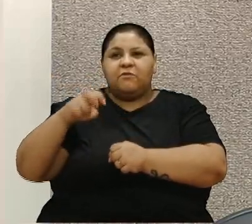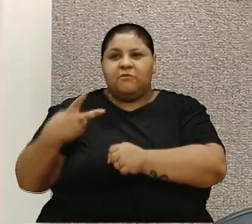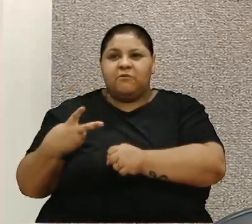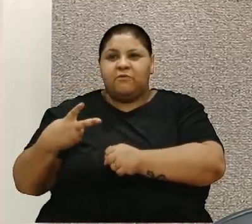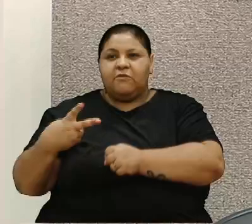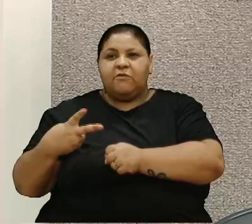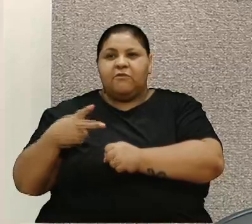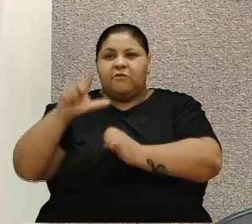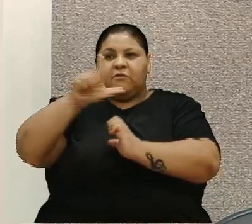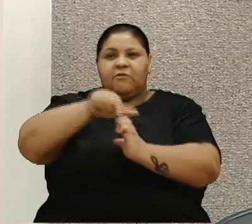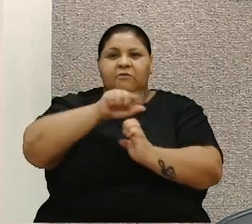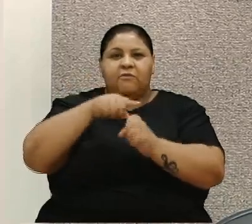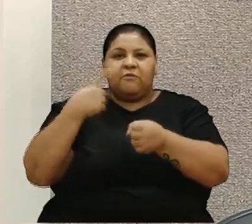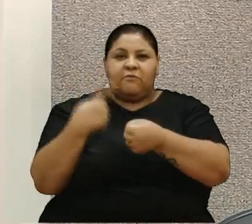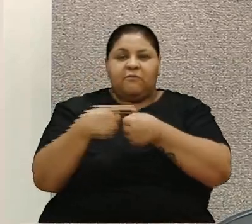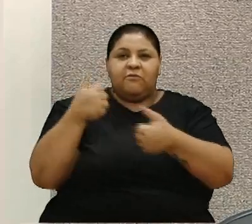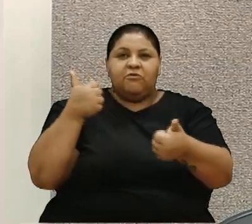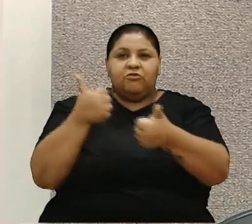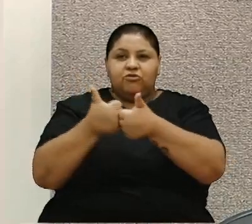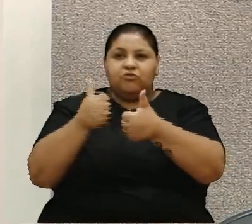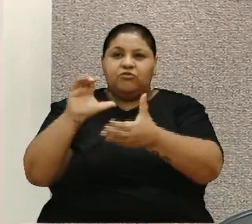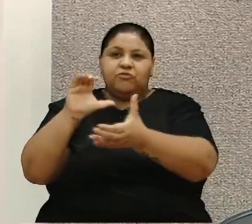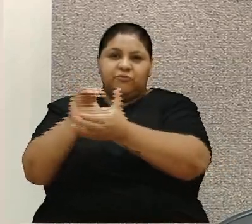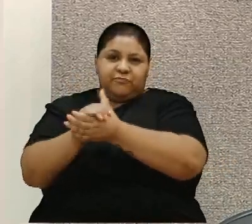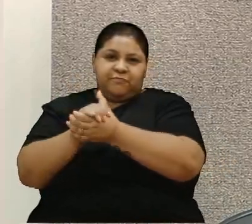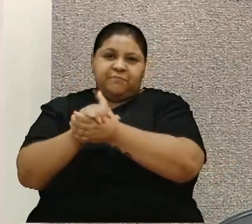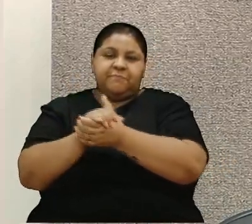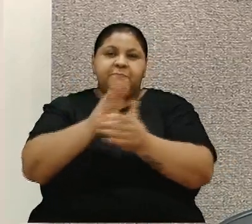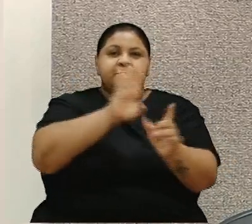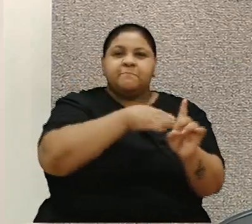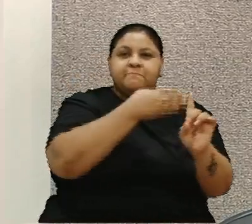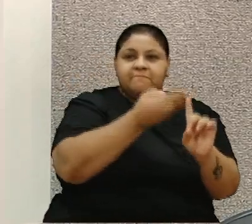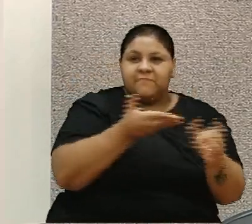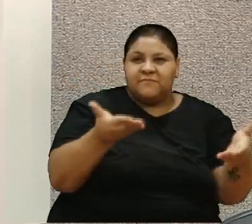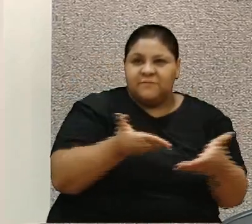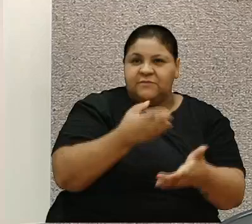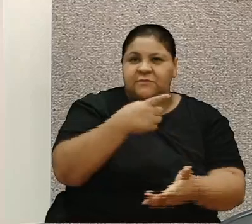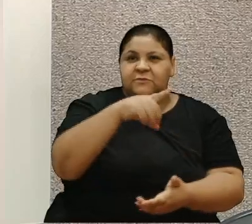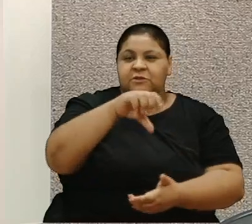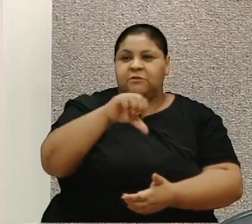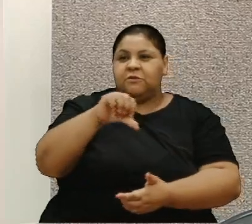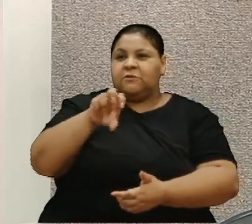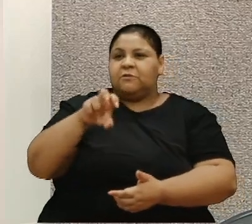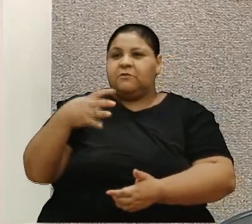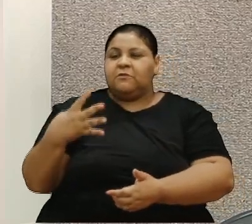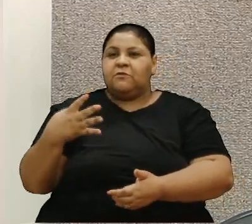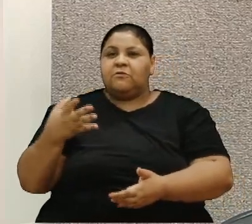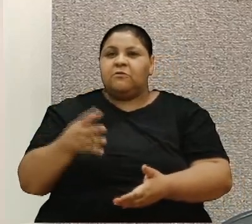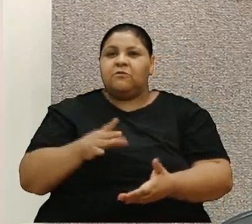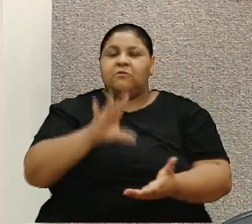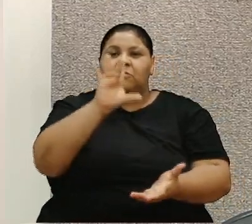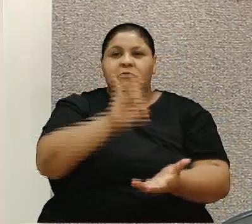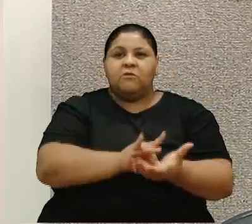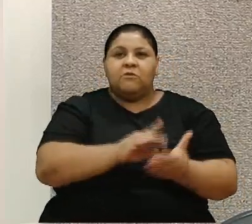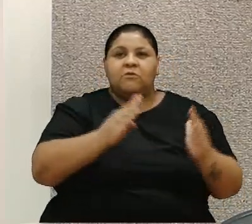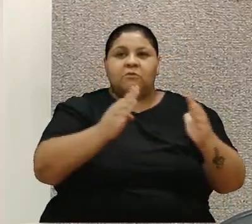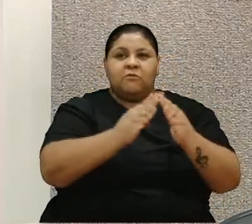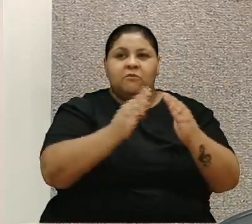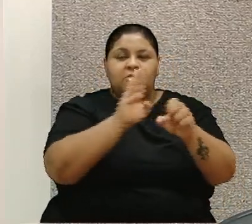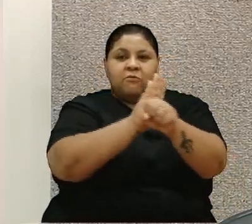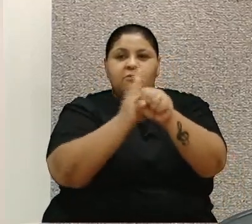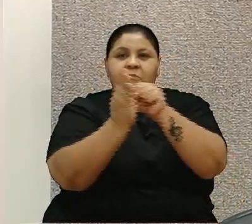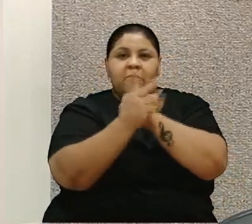grande empresária da cidade ao lado de Leonardo. Azélia e Leonardo, já em 1954, estabeleceram sua residência no bairro